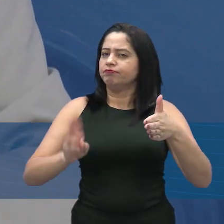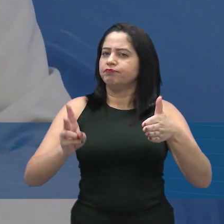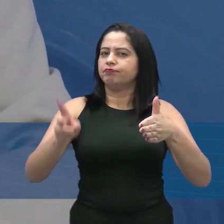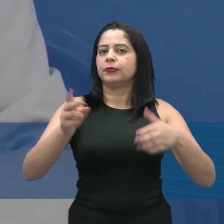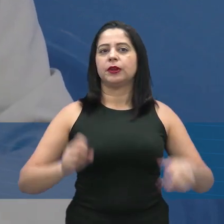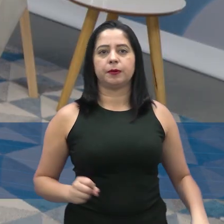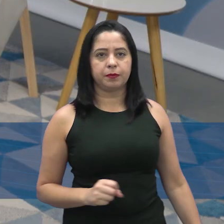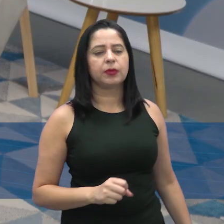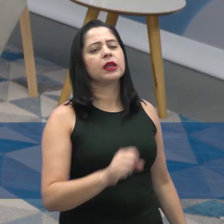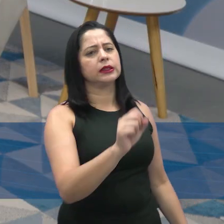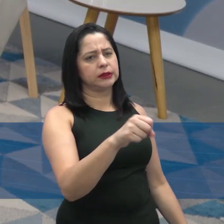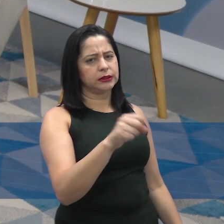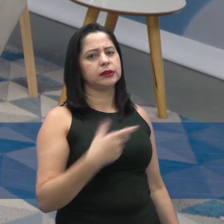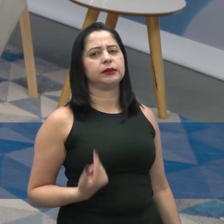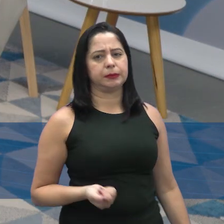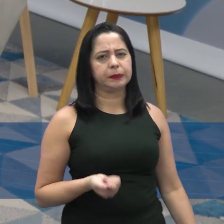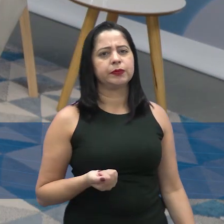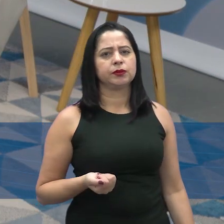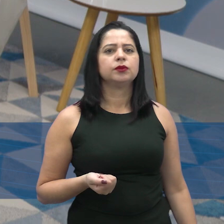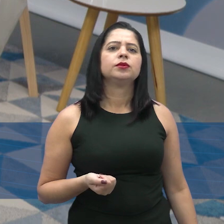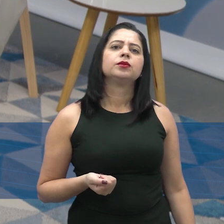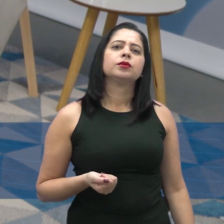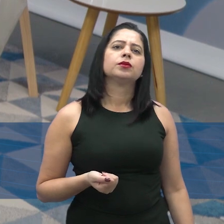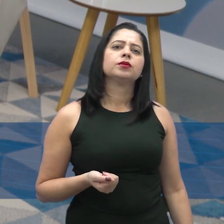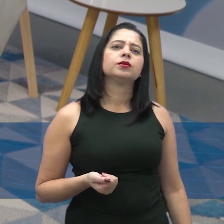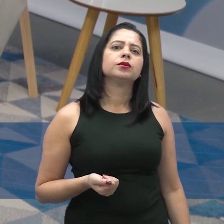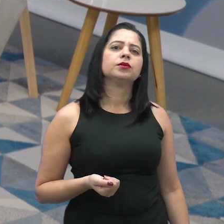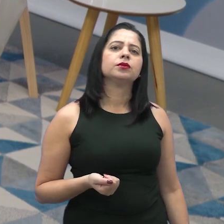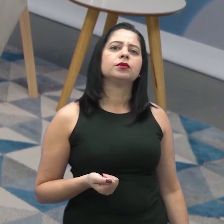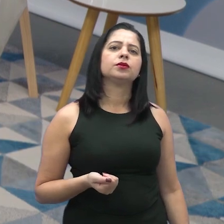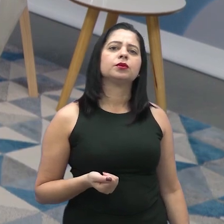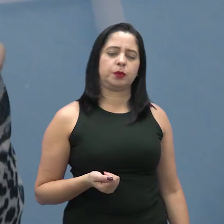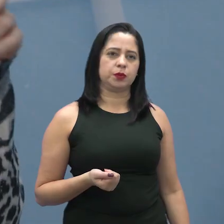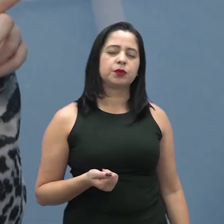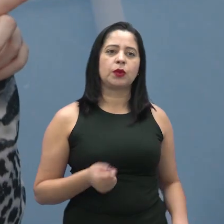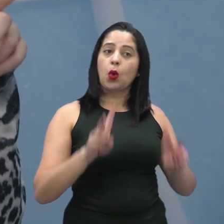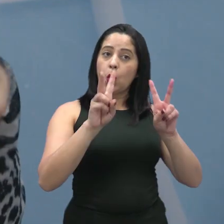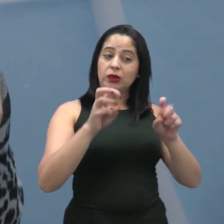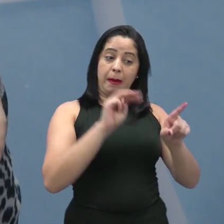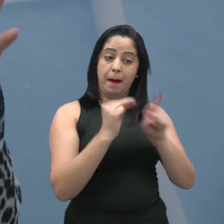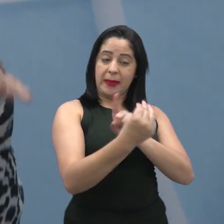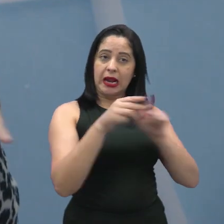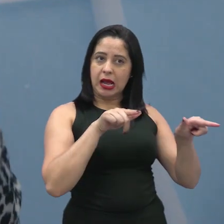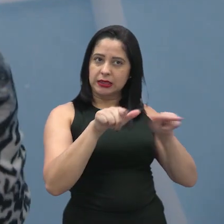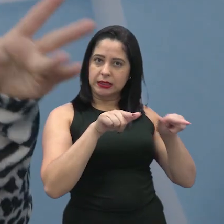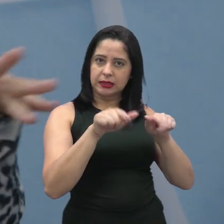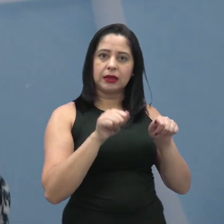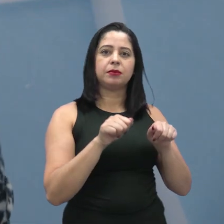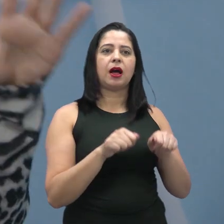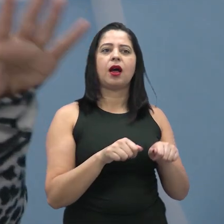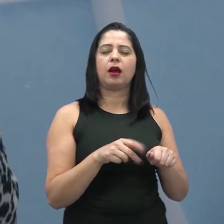sustentável. Tem mais suporte, né, mais acesso ali. E mantendo nesse campo de mercado de trabalho, né, a gente falou